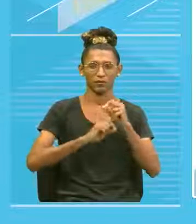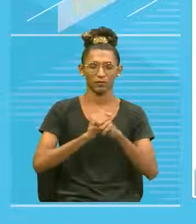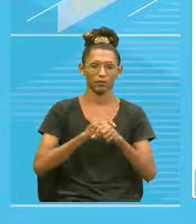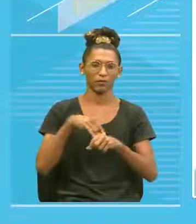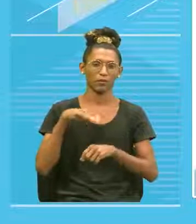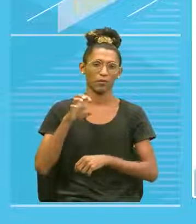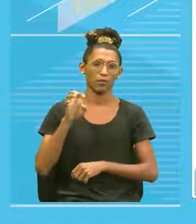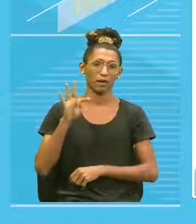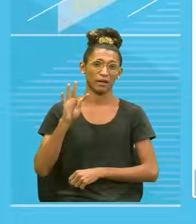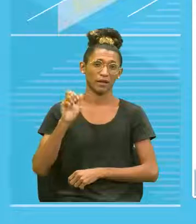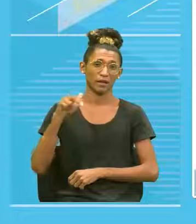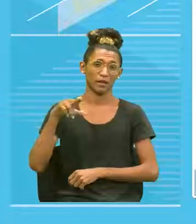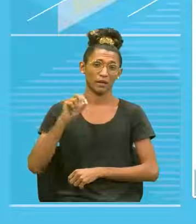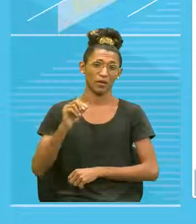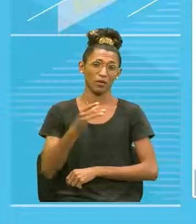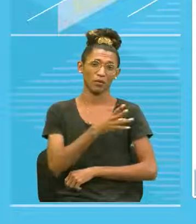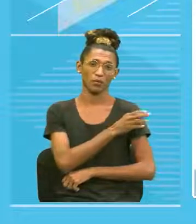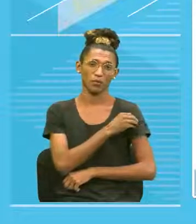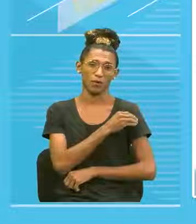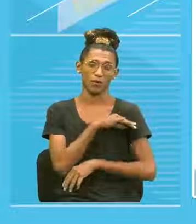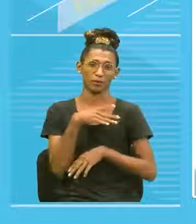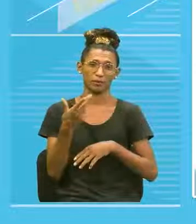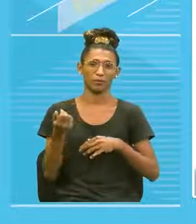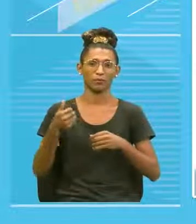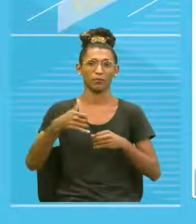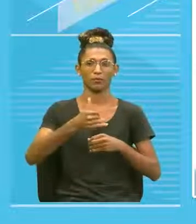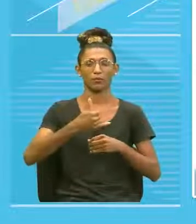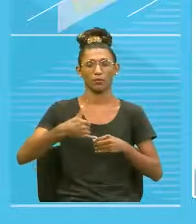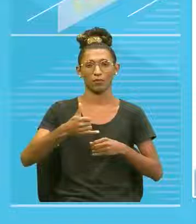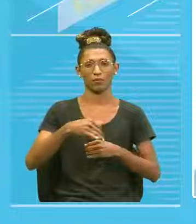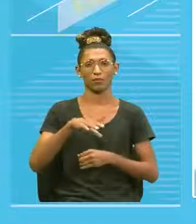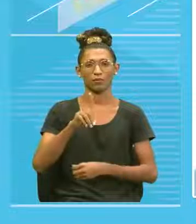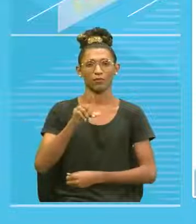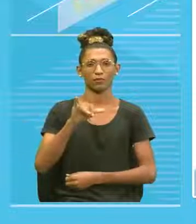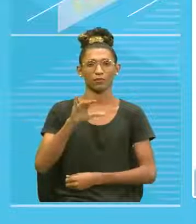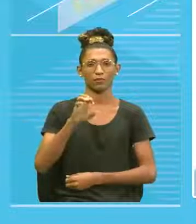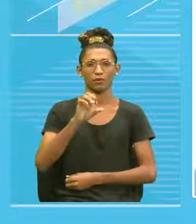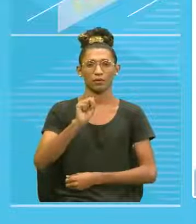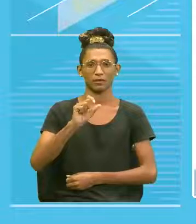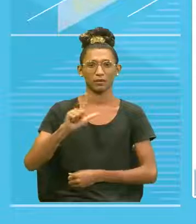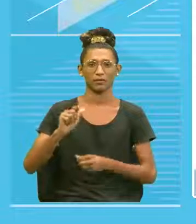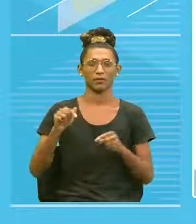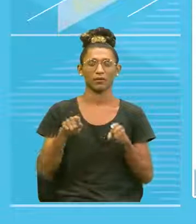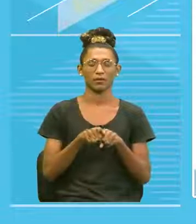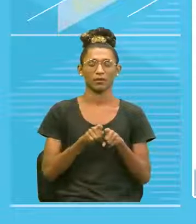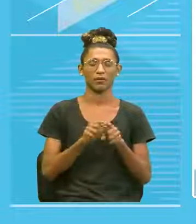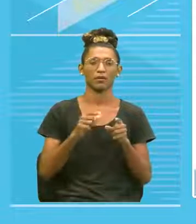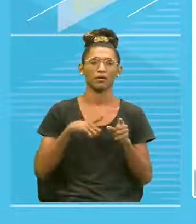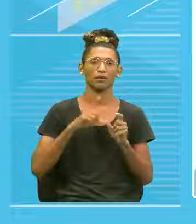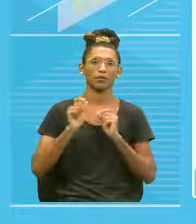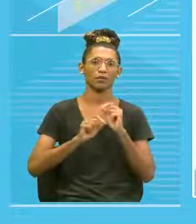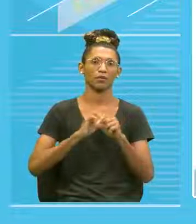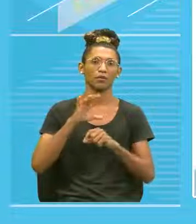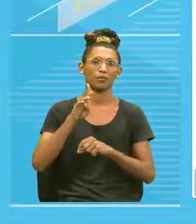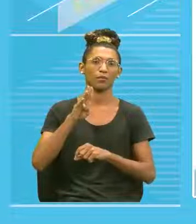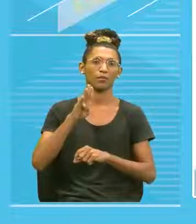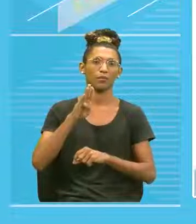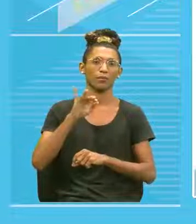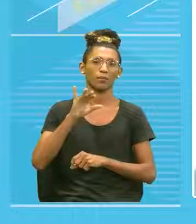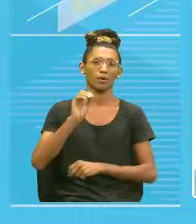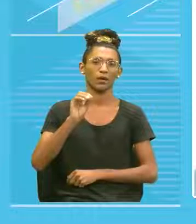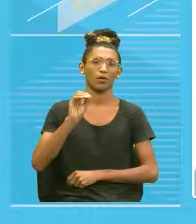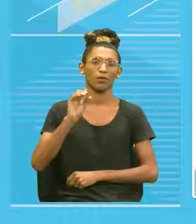biodiesel no óleo diesel e o biodiesel o